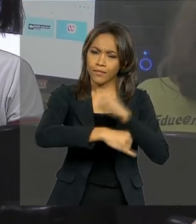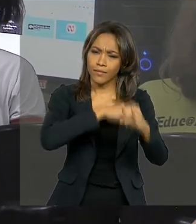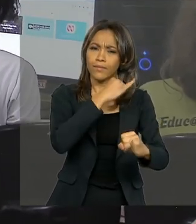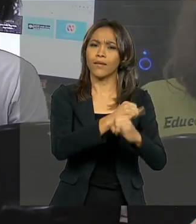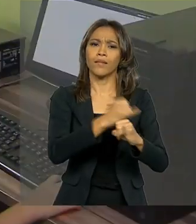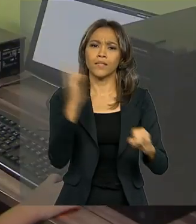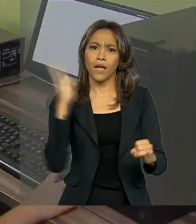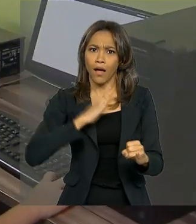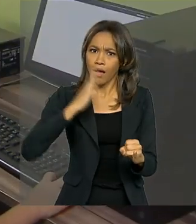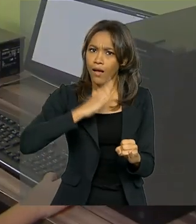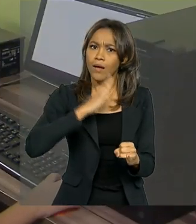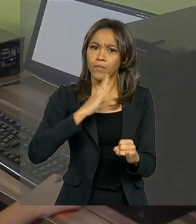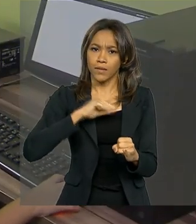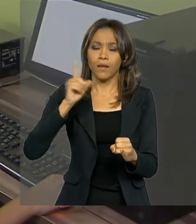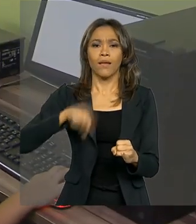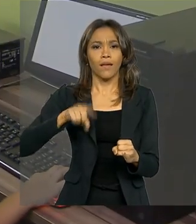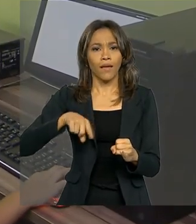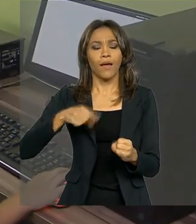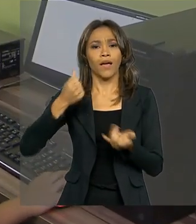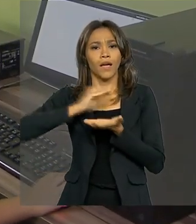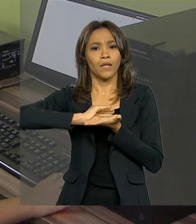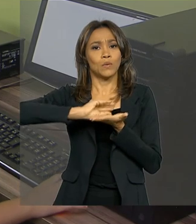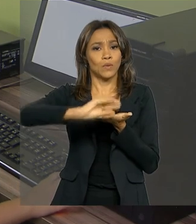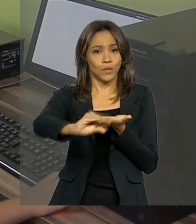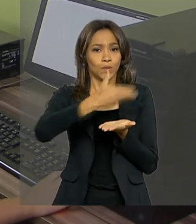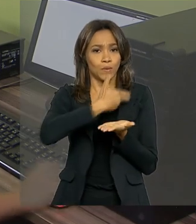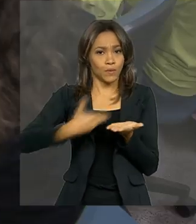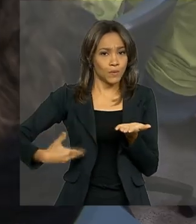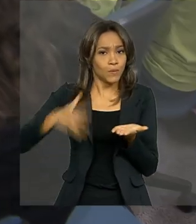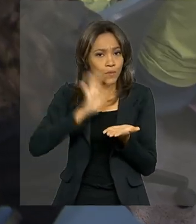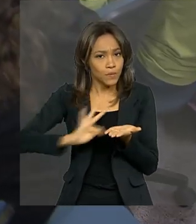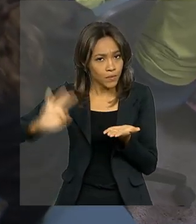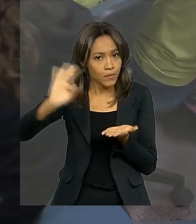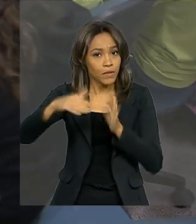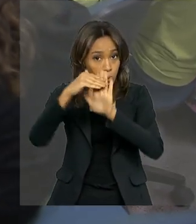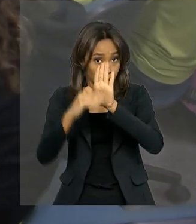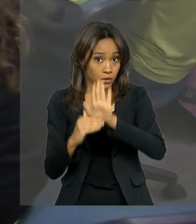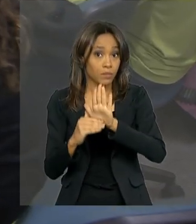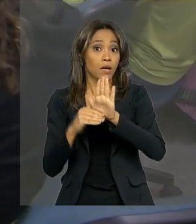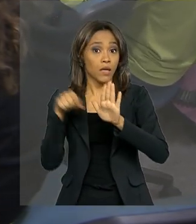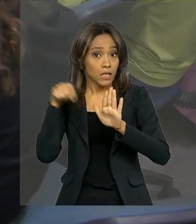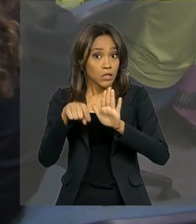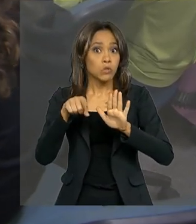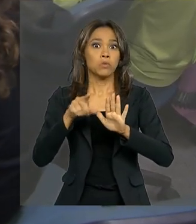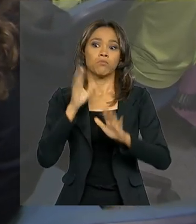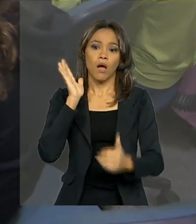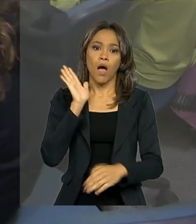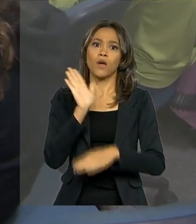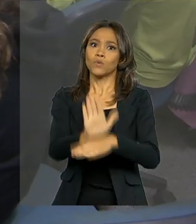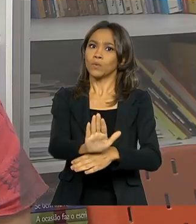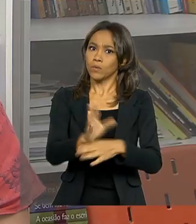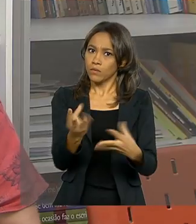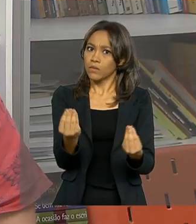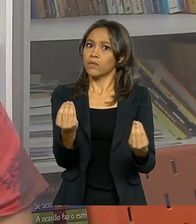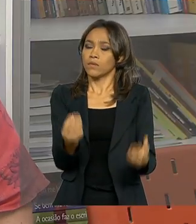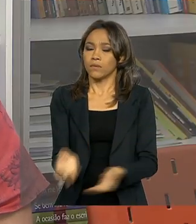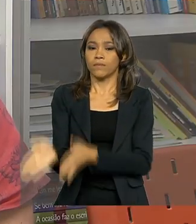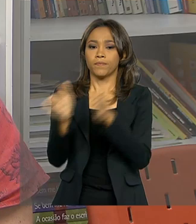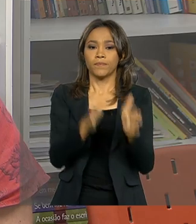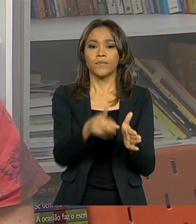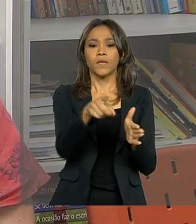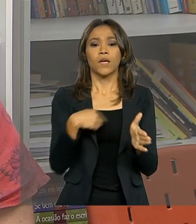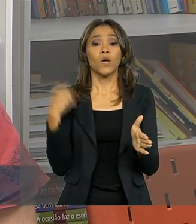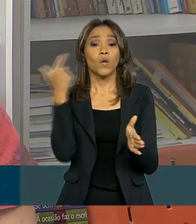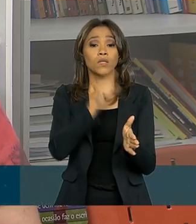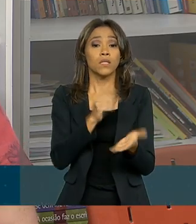larga rápida, contratada com os recursos do Educação Conectada. Um reforço que fez diferença em sala de aula. A gente consegue em